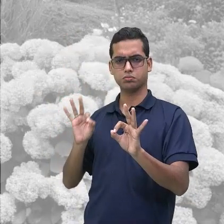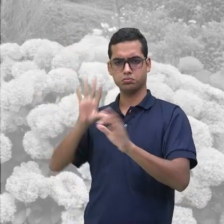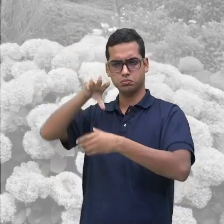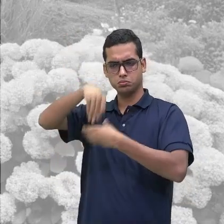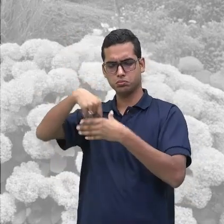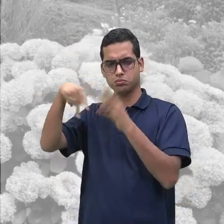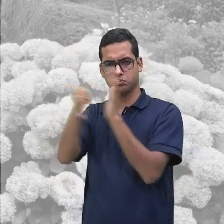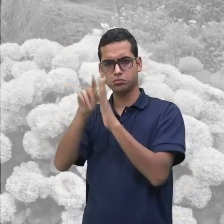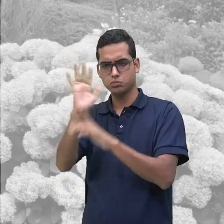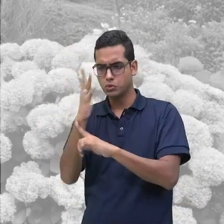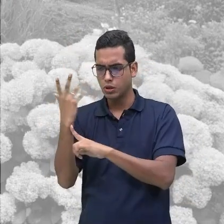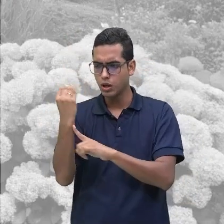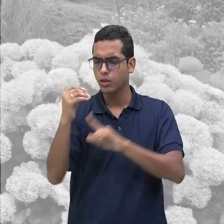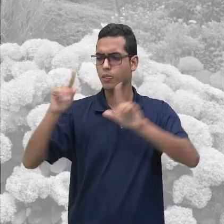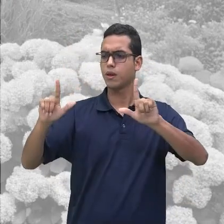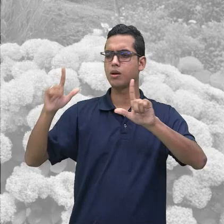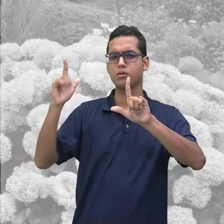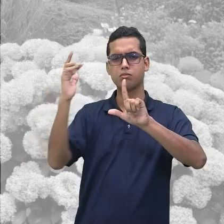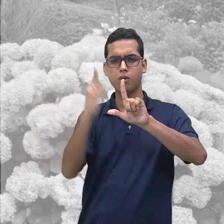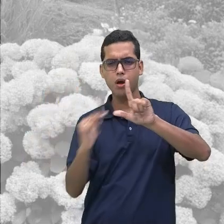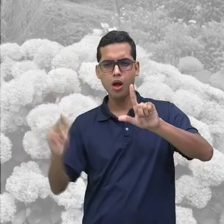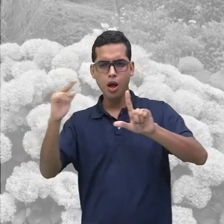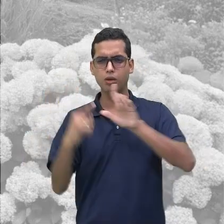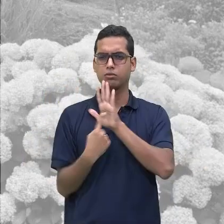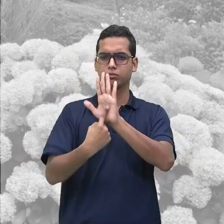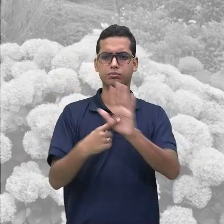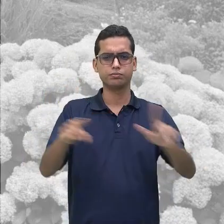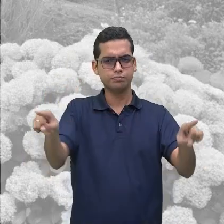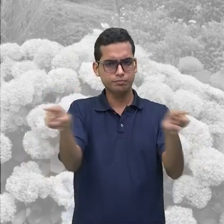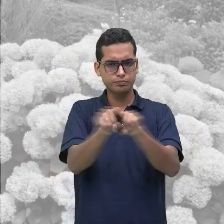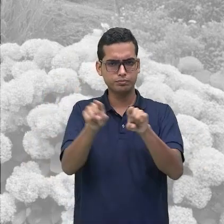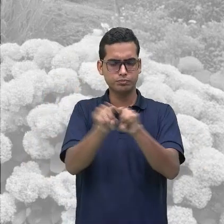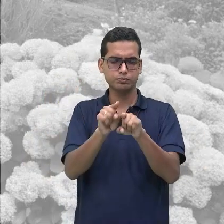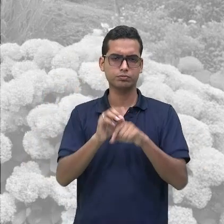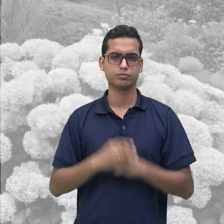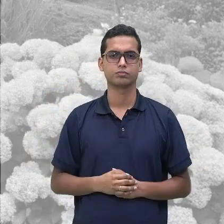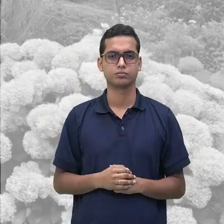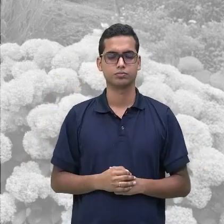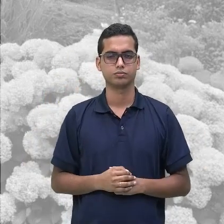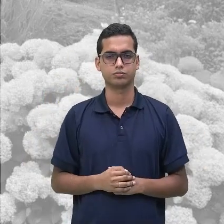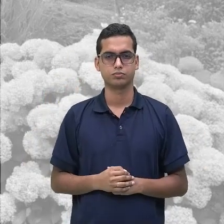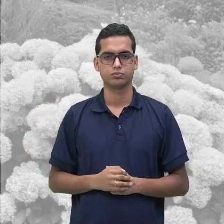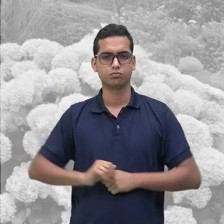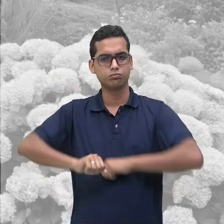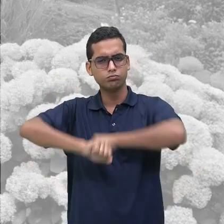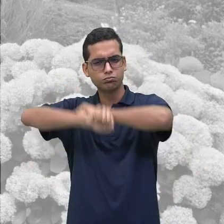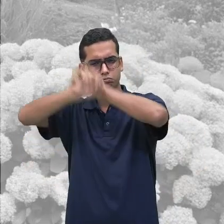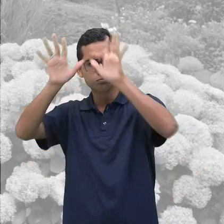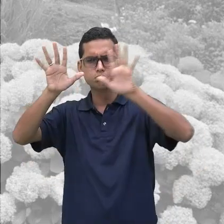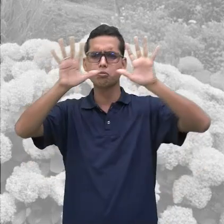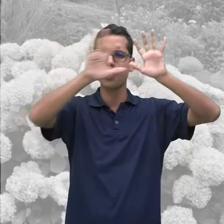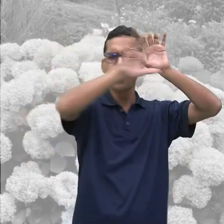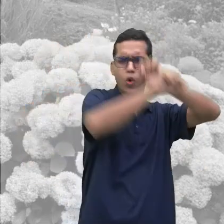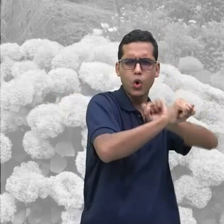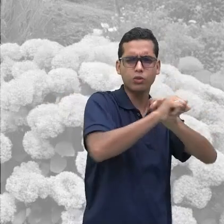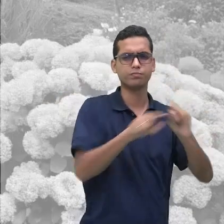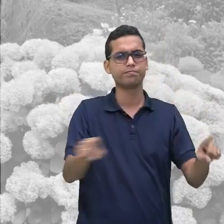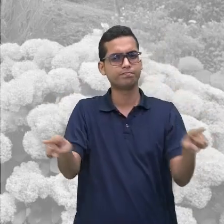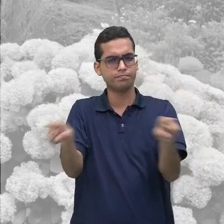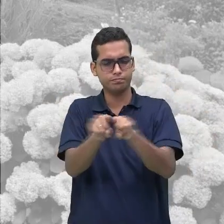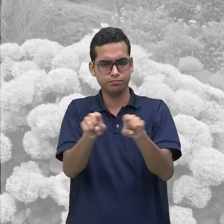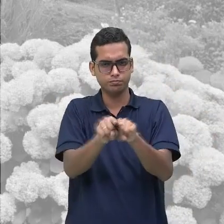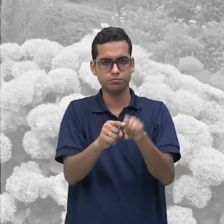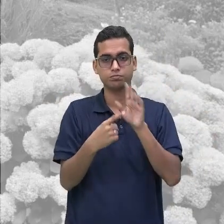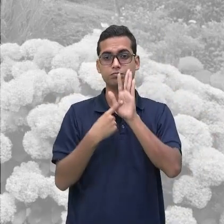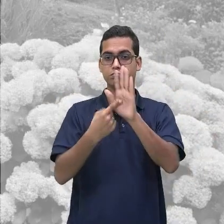sobre isso, eu trago para vocês também, né, o chiaroscuro é o quê? O claro e o escuro. Mas aqui nessa obra